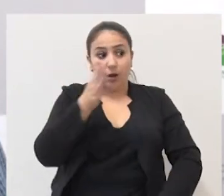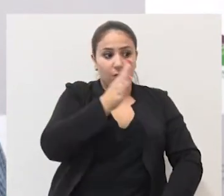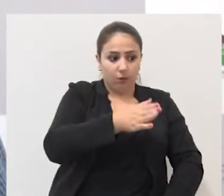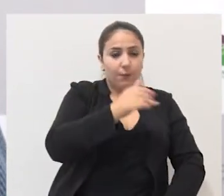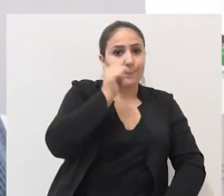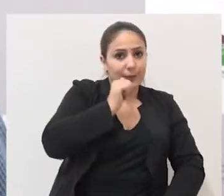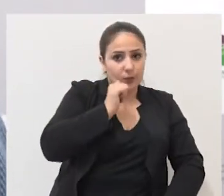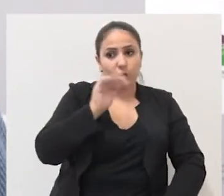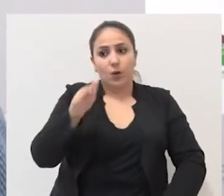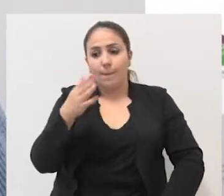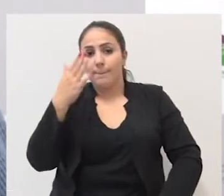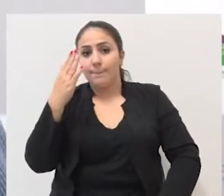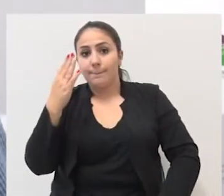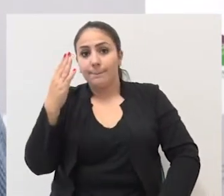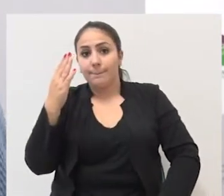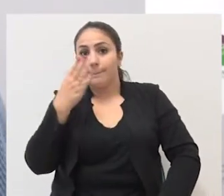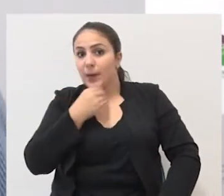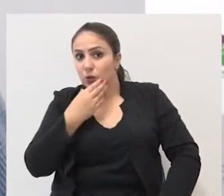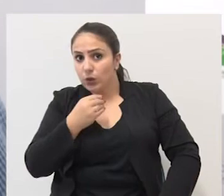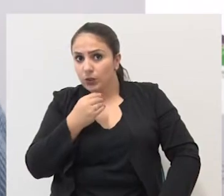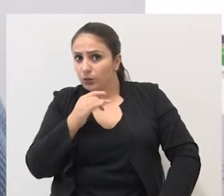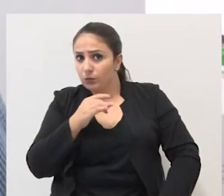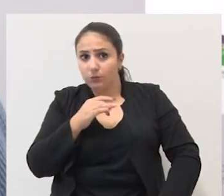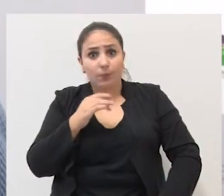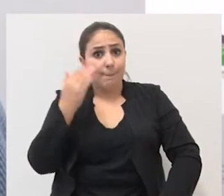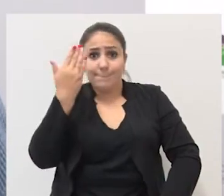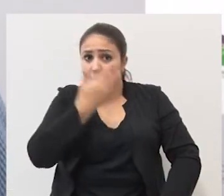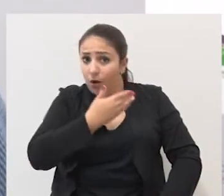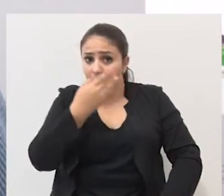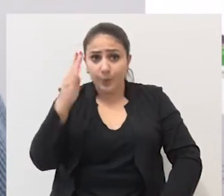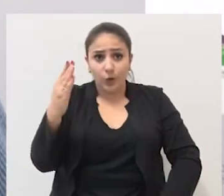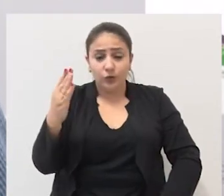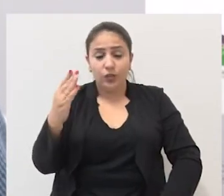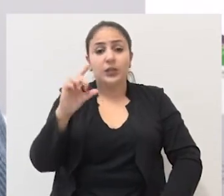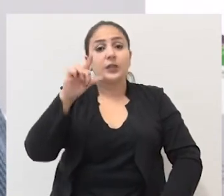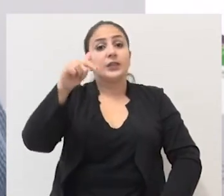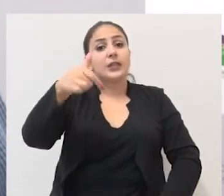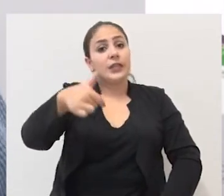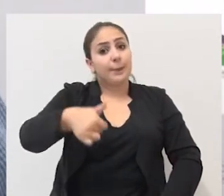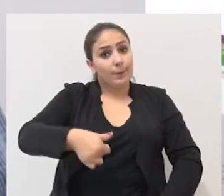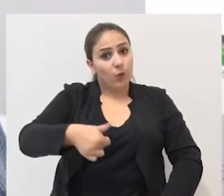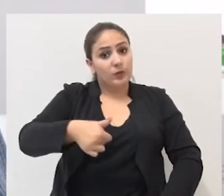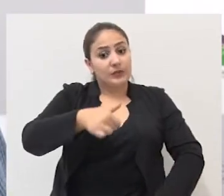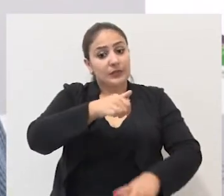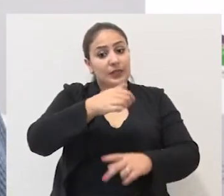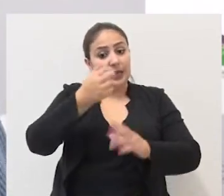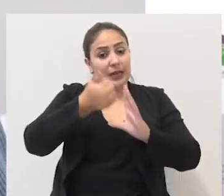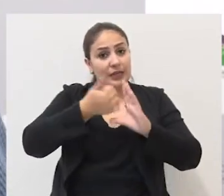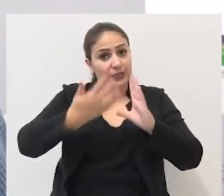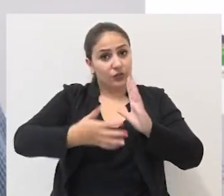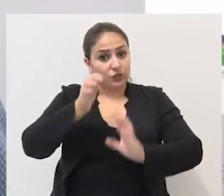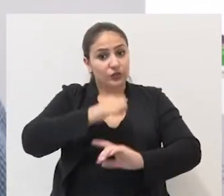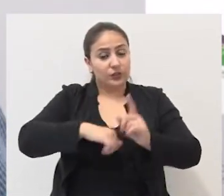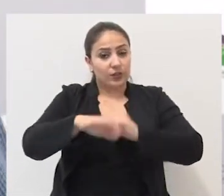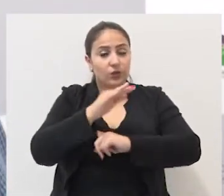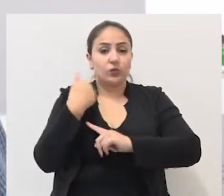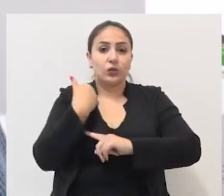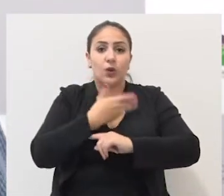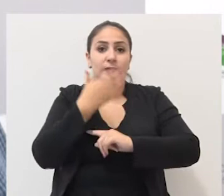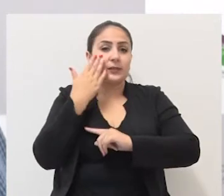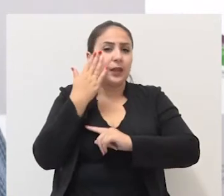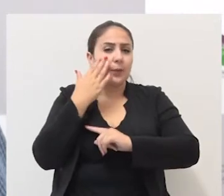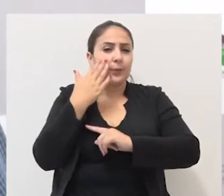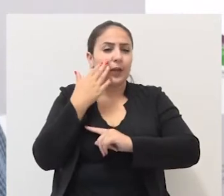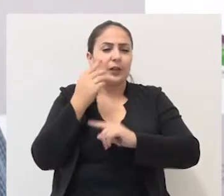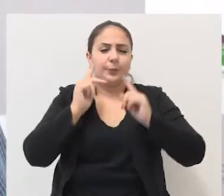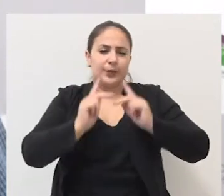gênero feminino. Isso é provado pela biologia. Depois, além da biologia, o aspecto social. Sabe-se que dessas pessoas